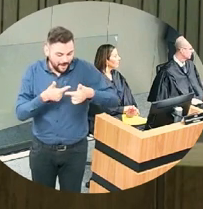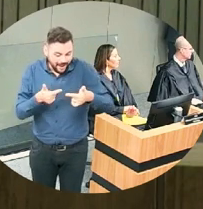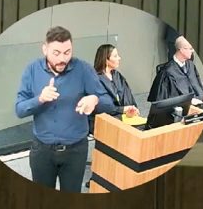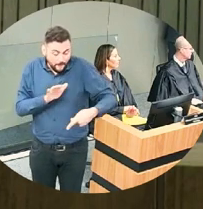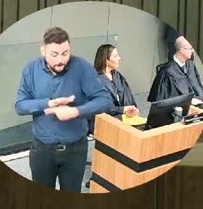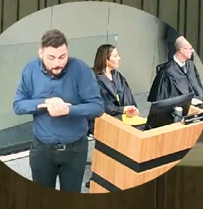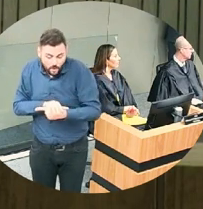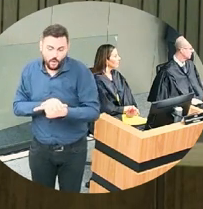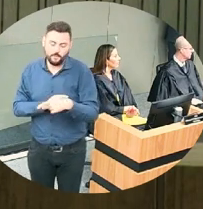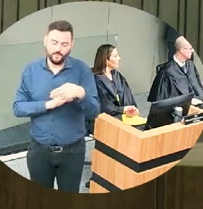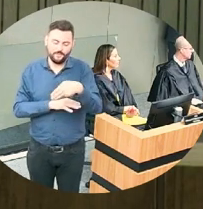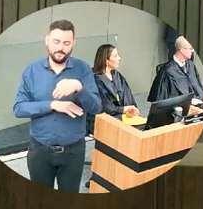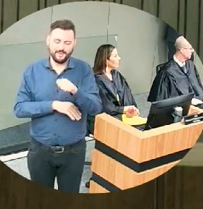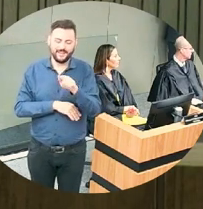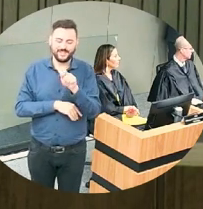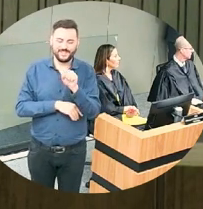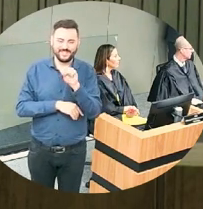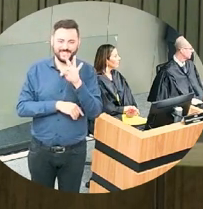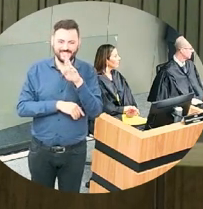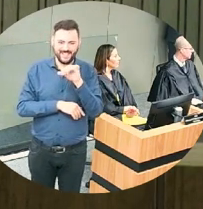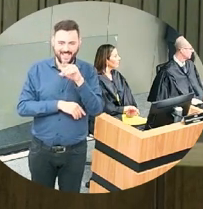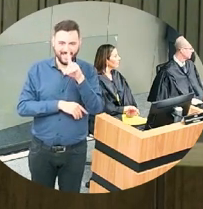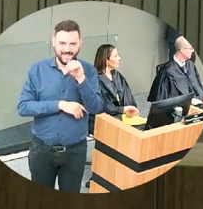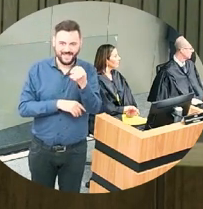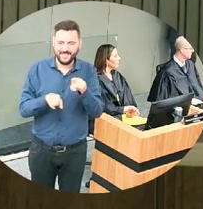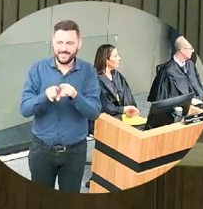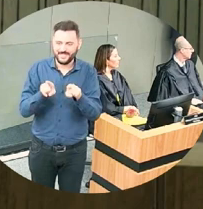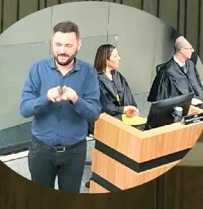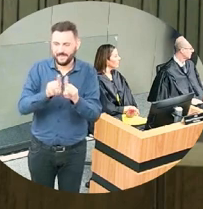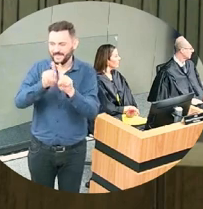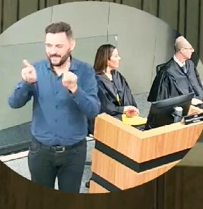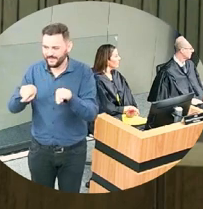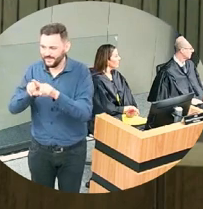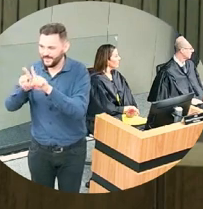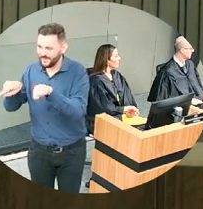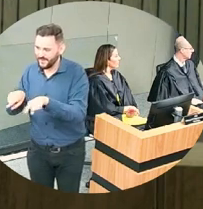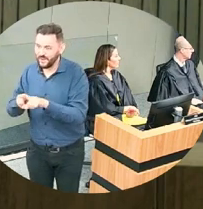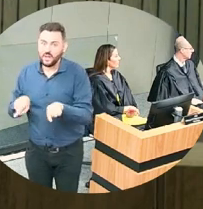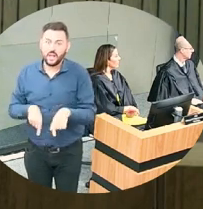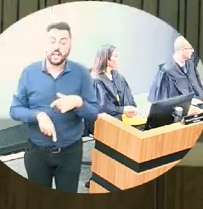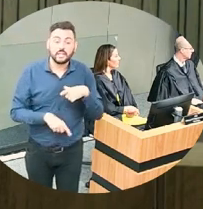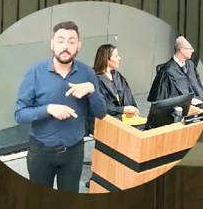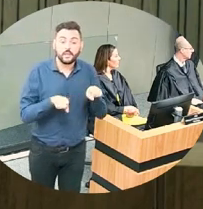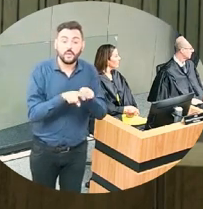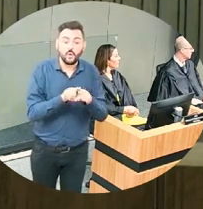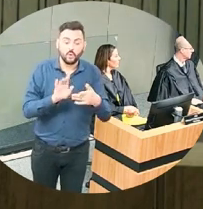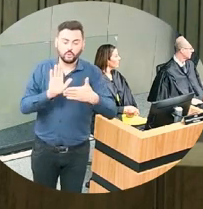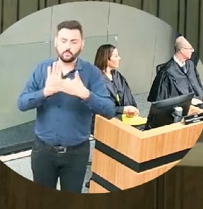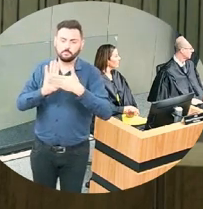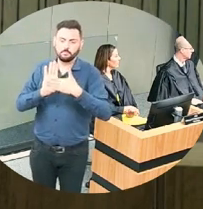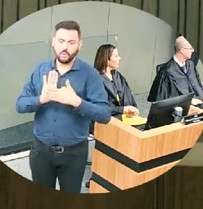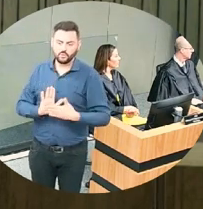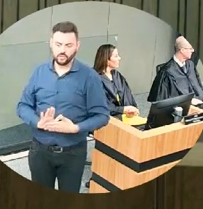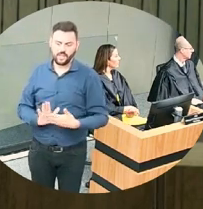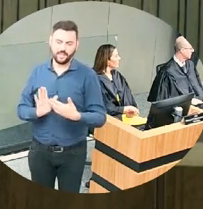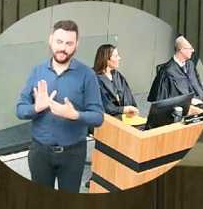magistrados 436 servidores e 25 propostas de projetos